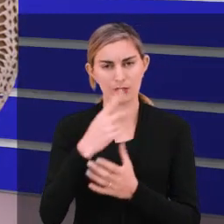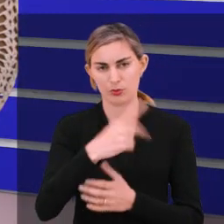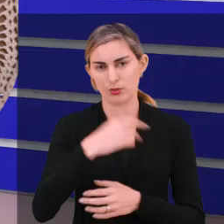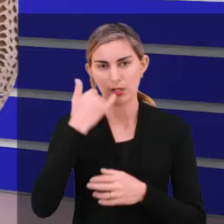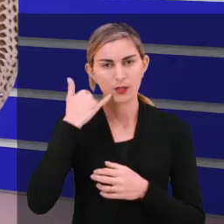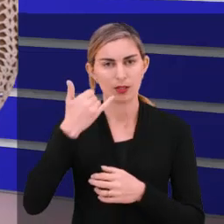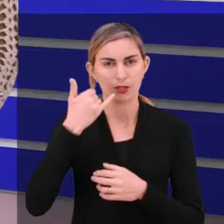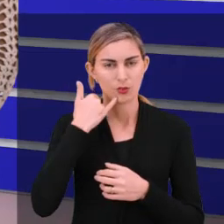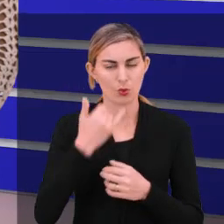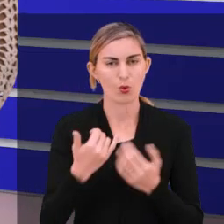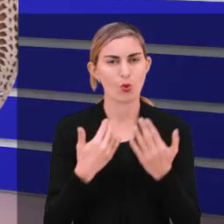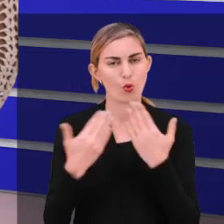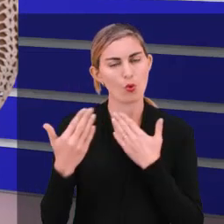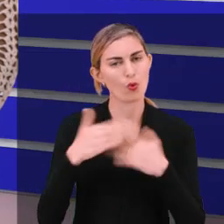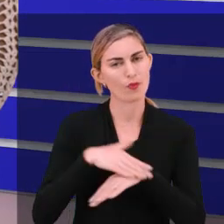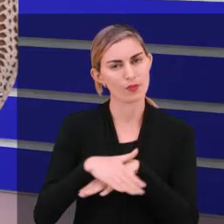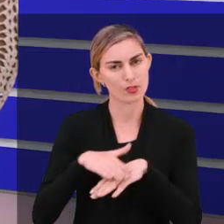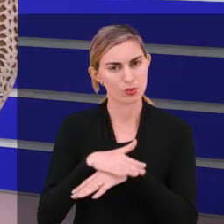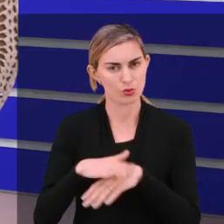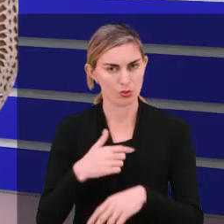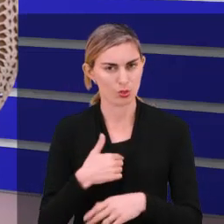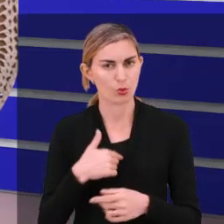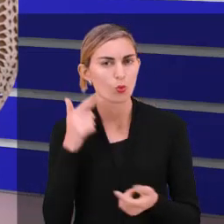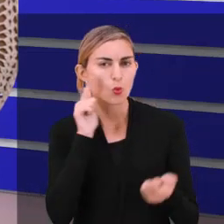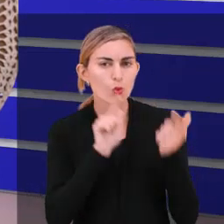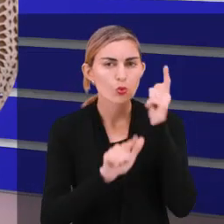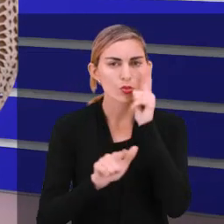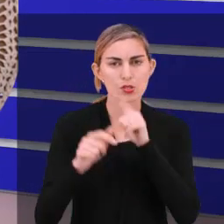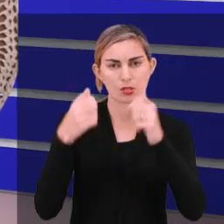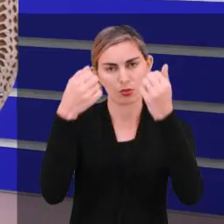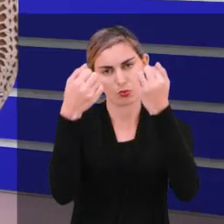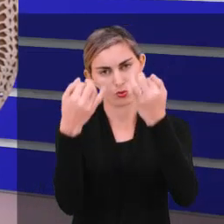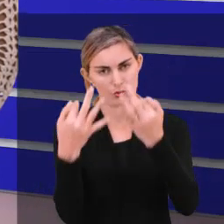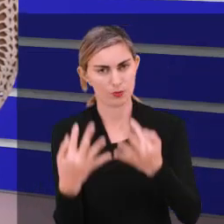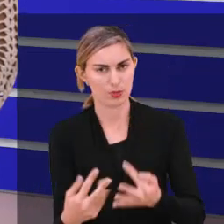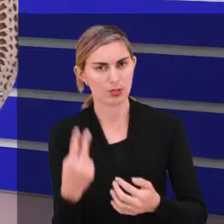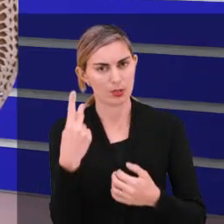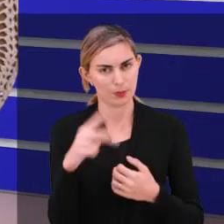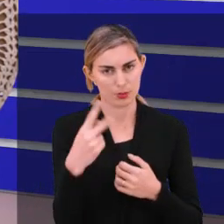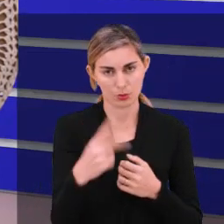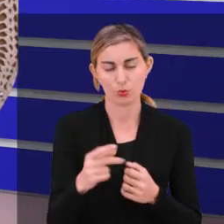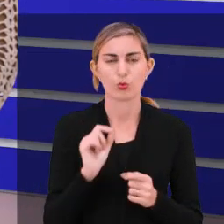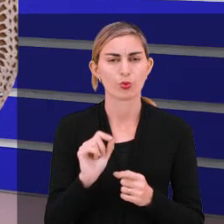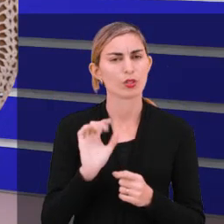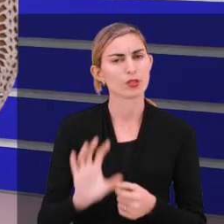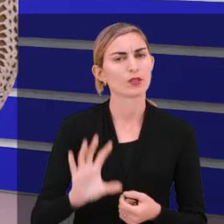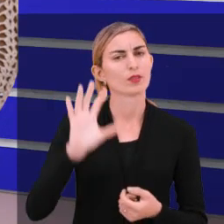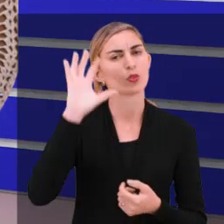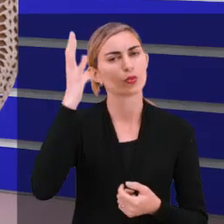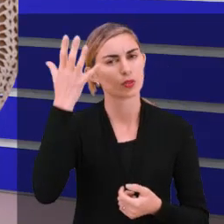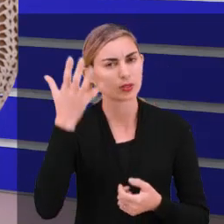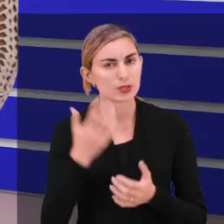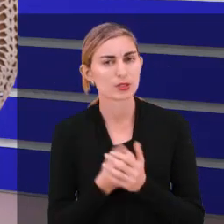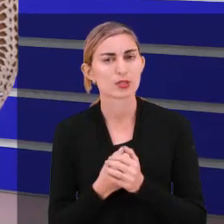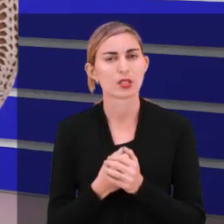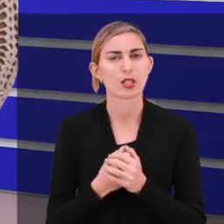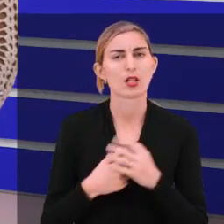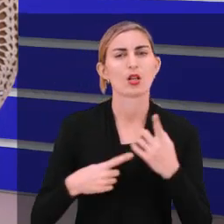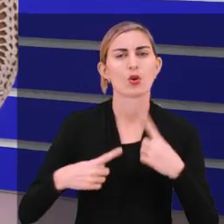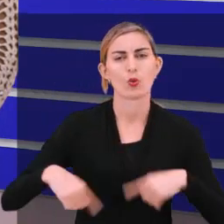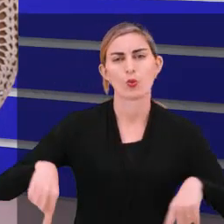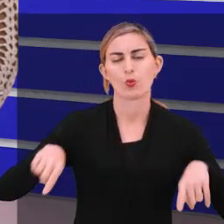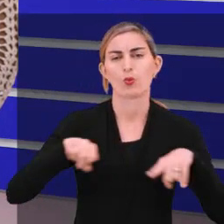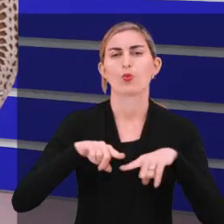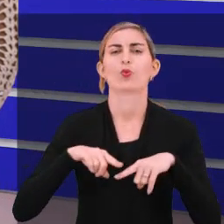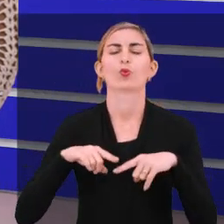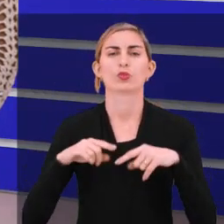dela ligou, conversou comigo, eu consegui explicar a ele que, o que estava acontecendo.